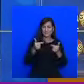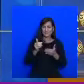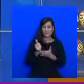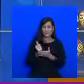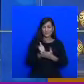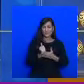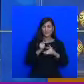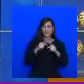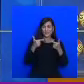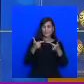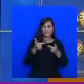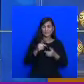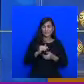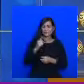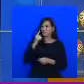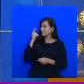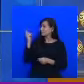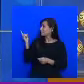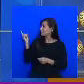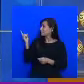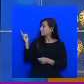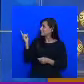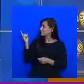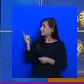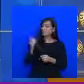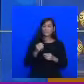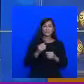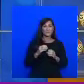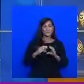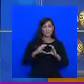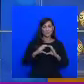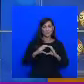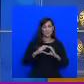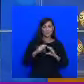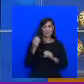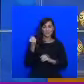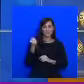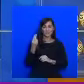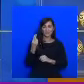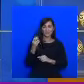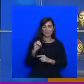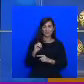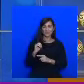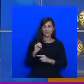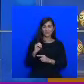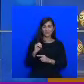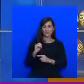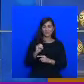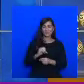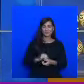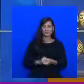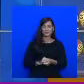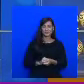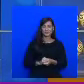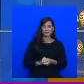Vem sorte, vem sorte. Bola branca, número 20. Branca, 20.